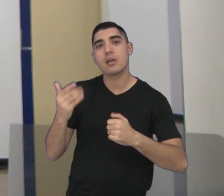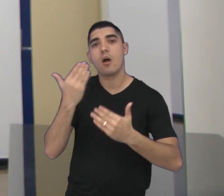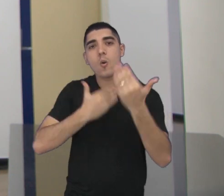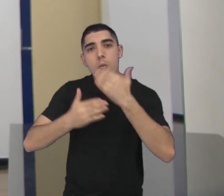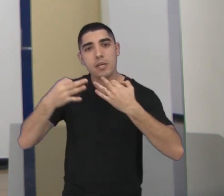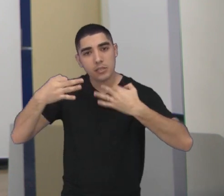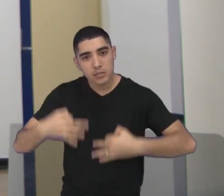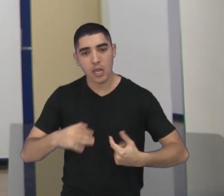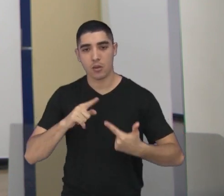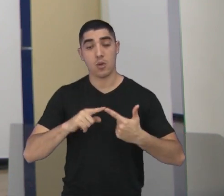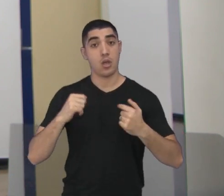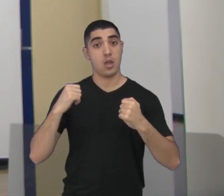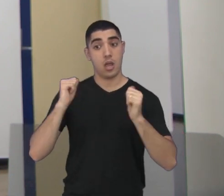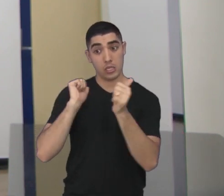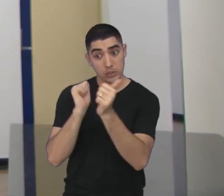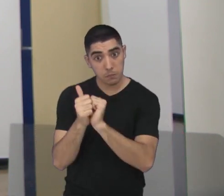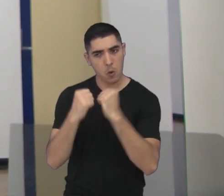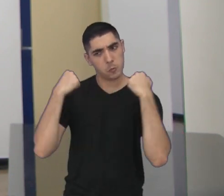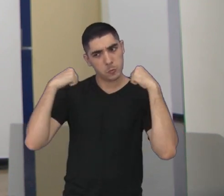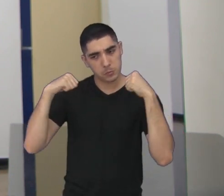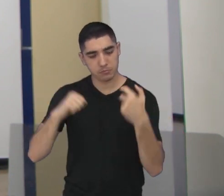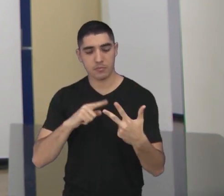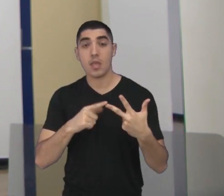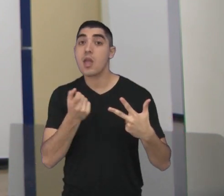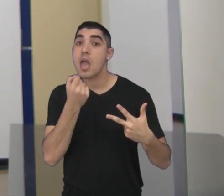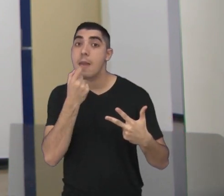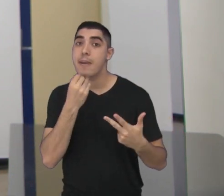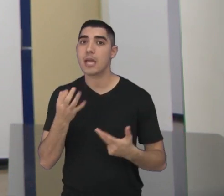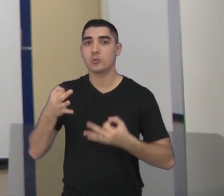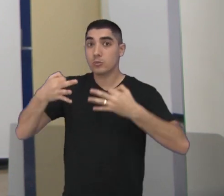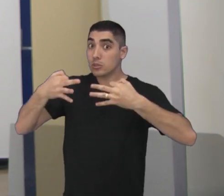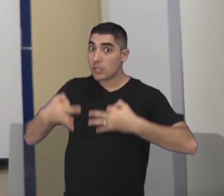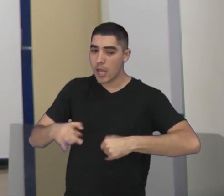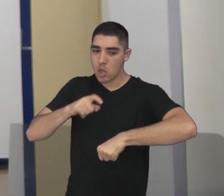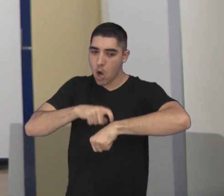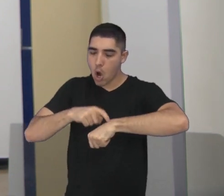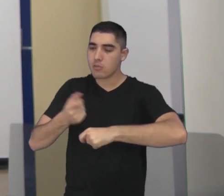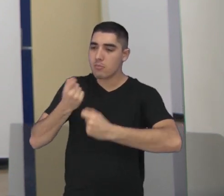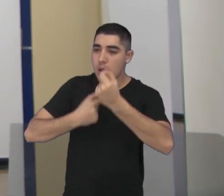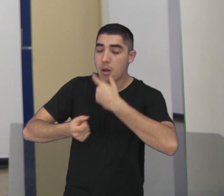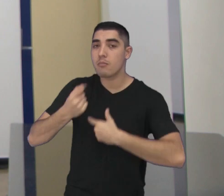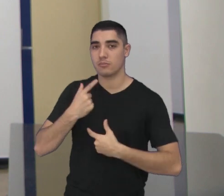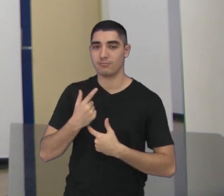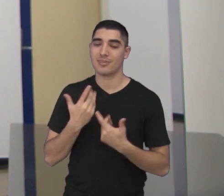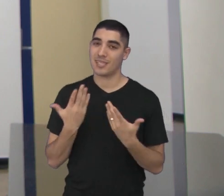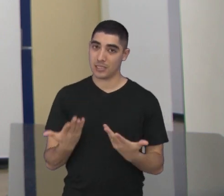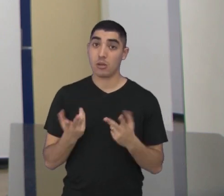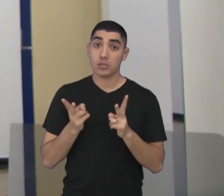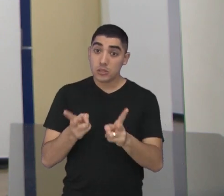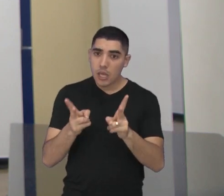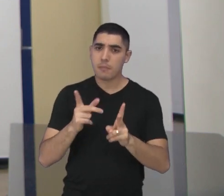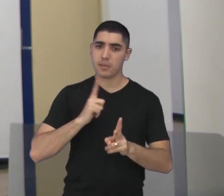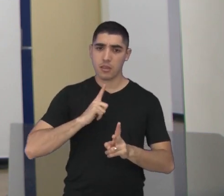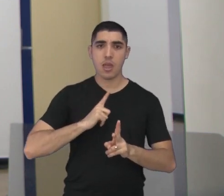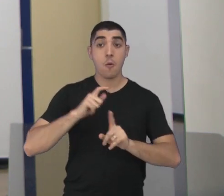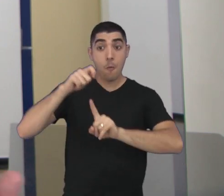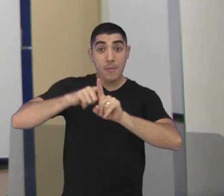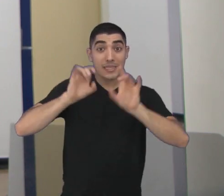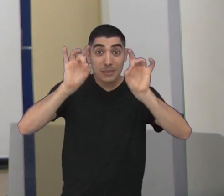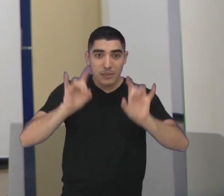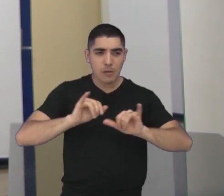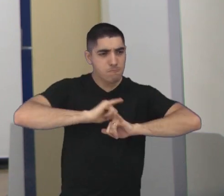população, para se alimentar adequadamente, praticar esporte, tomar medicamento corretamente. Então, tendo um mês para você